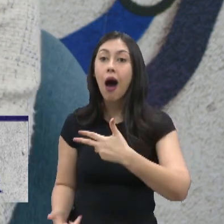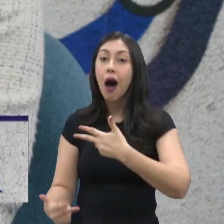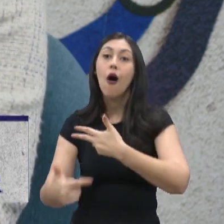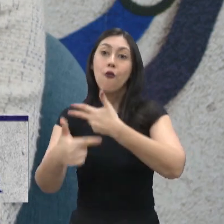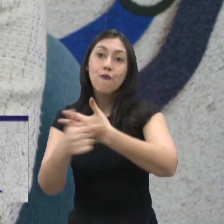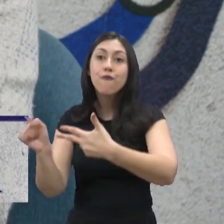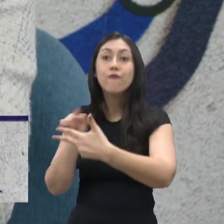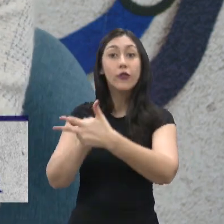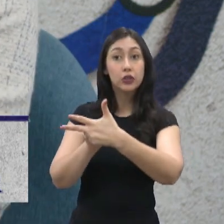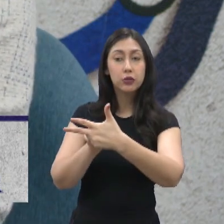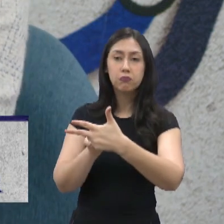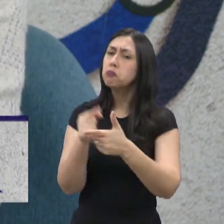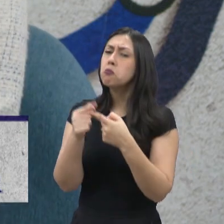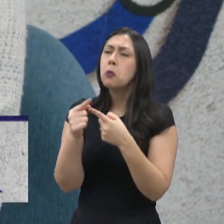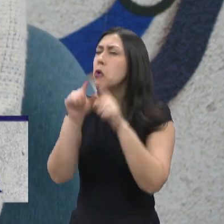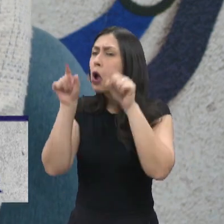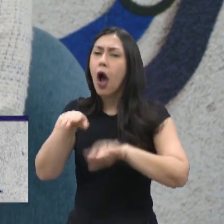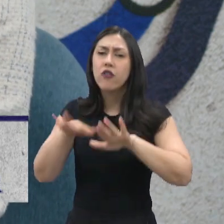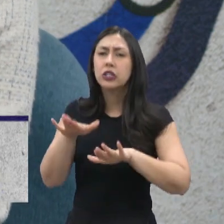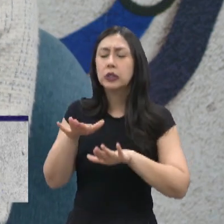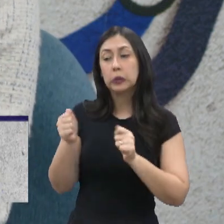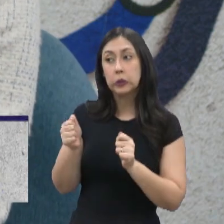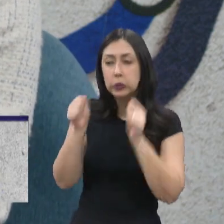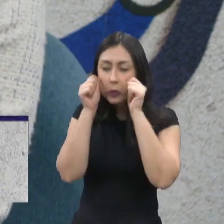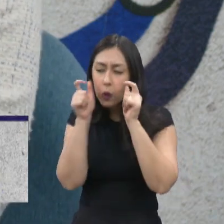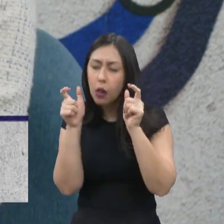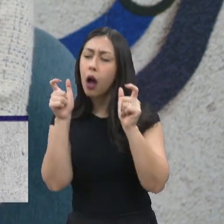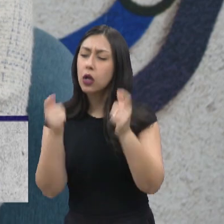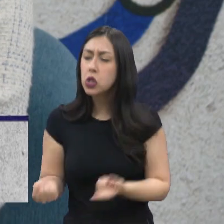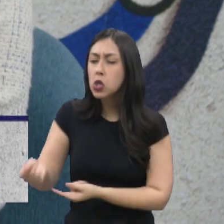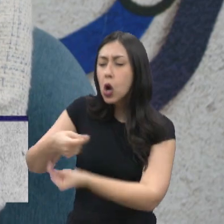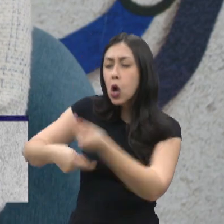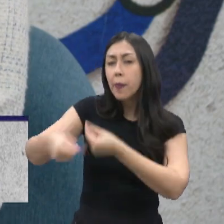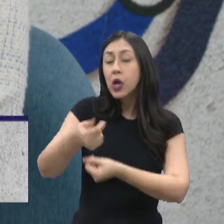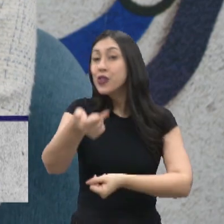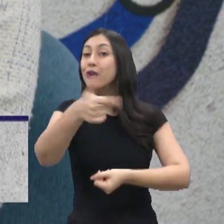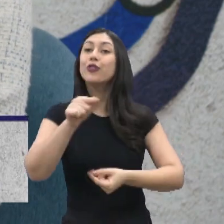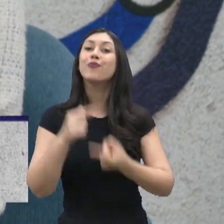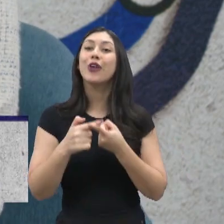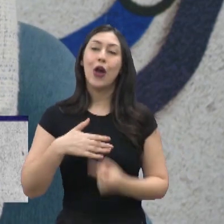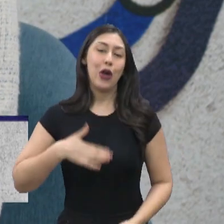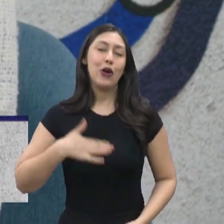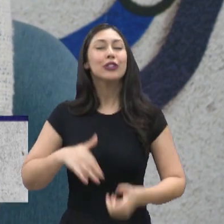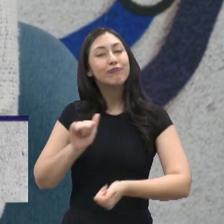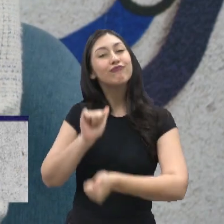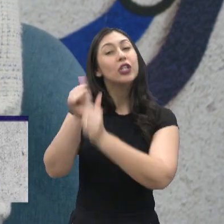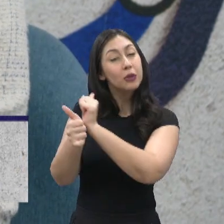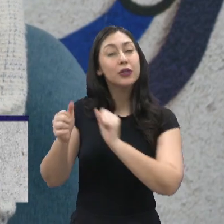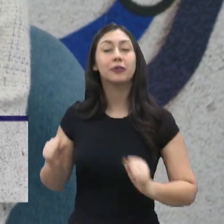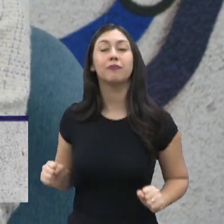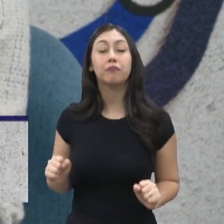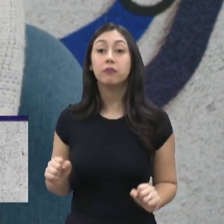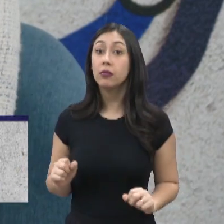potencial econômico mesmo, de crescimento e prosperidade, e muitos são apaixonados por esporte e querem empreender com o coração. Então, eu